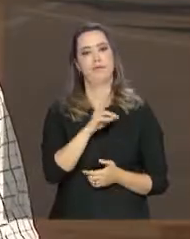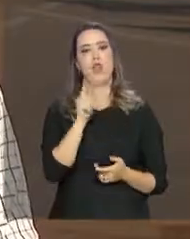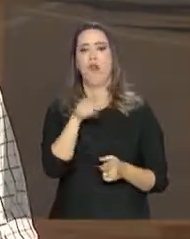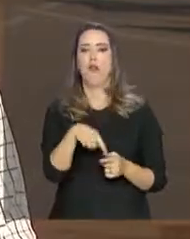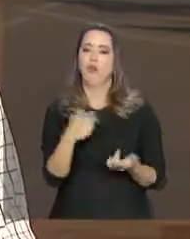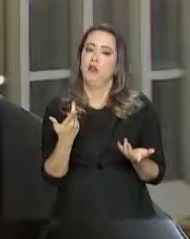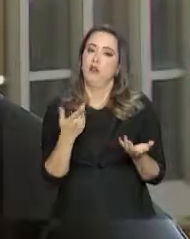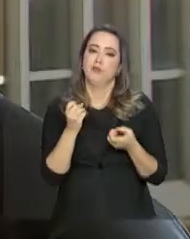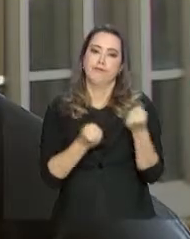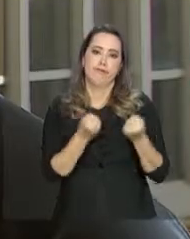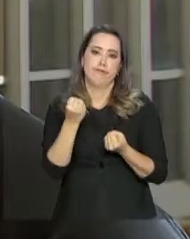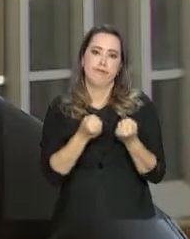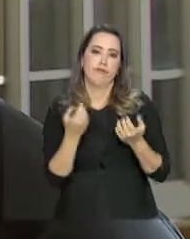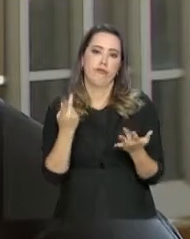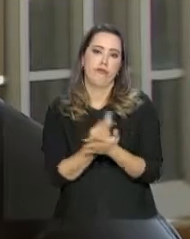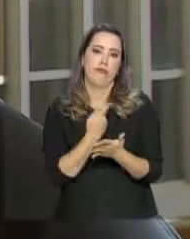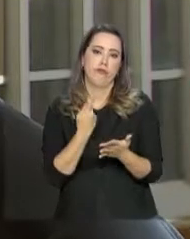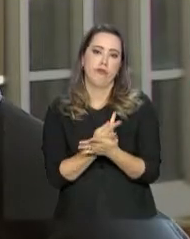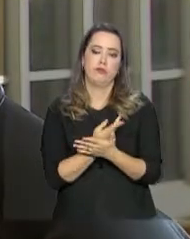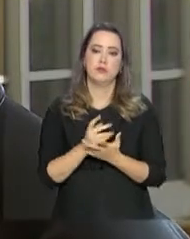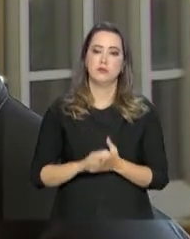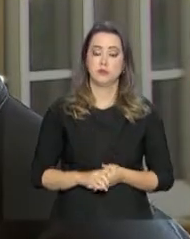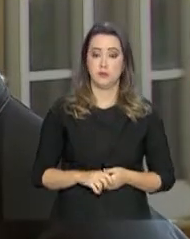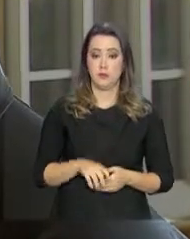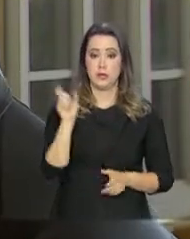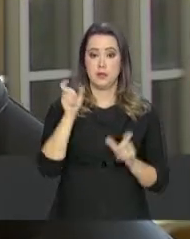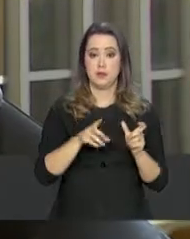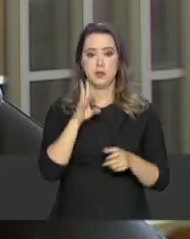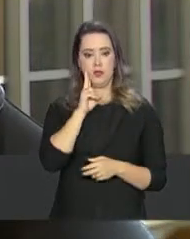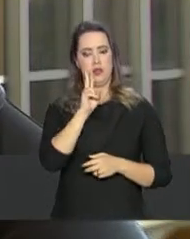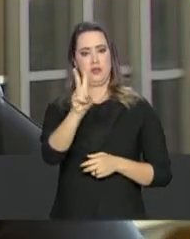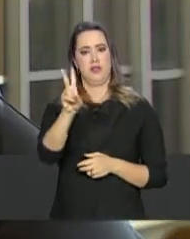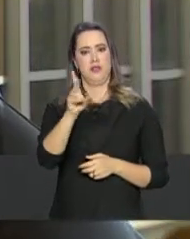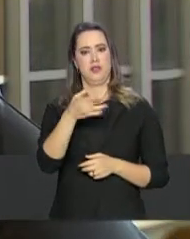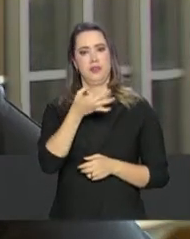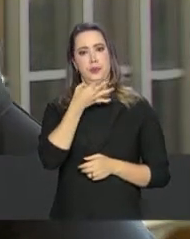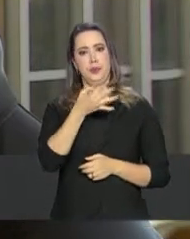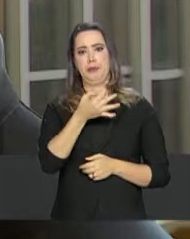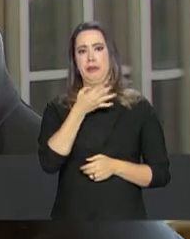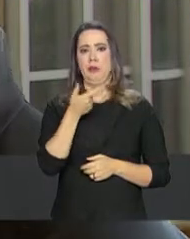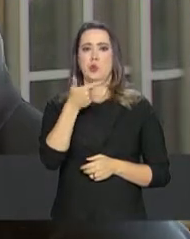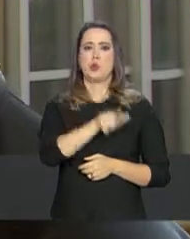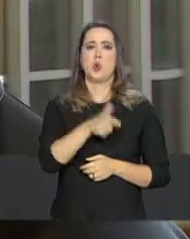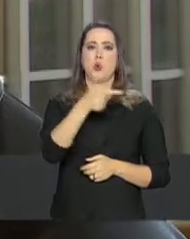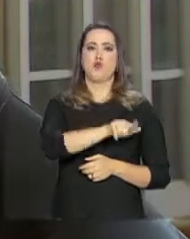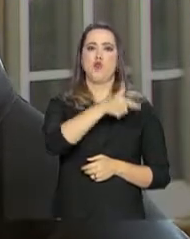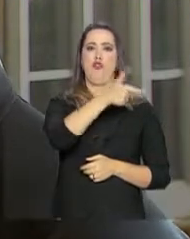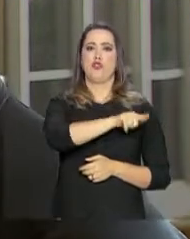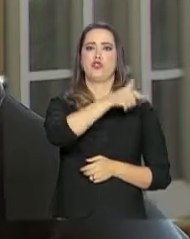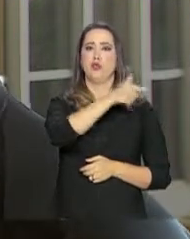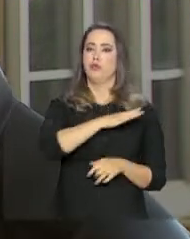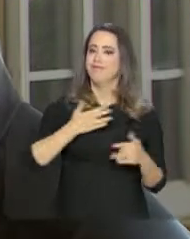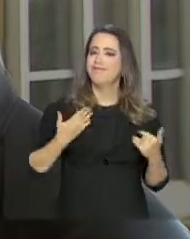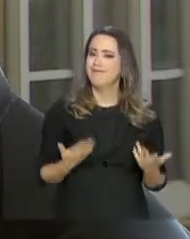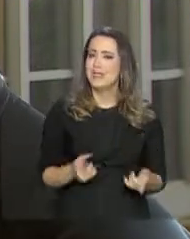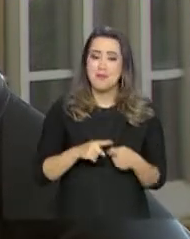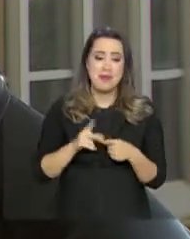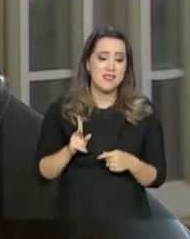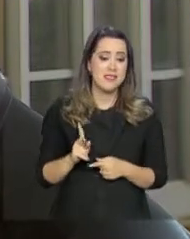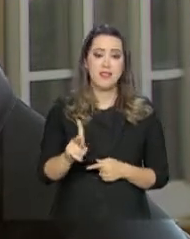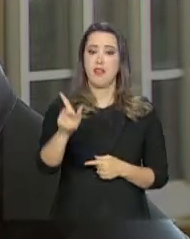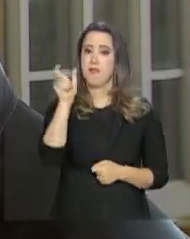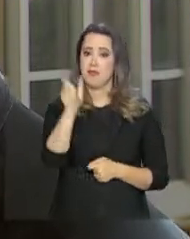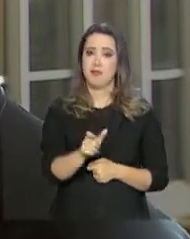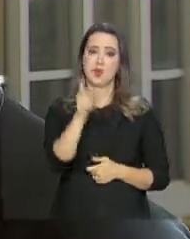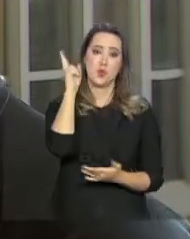condutores ao volante. Muitas pessoas vão ouvir e vão achar que é uma coisa repetida, mas é porque são comportamentos que se repetem a cada feriado,